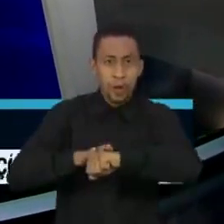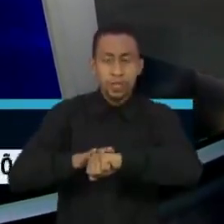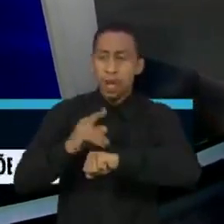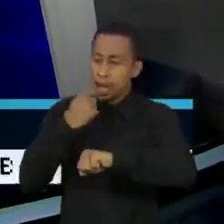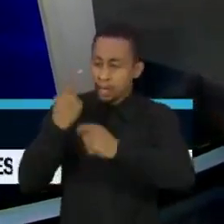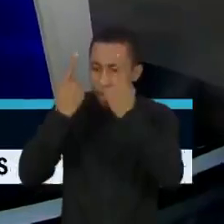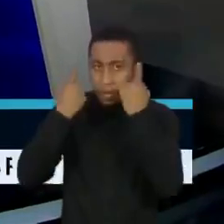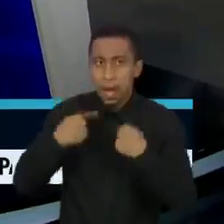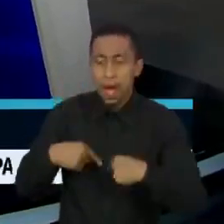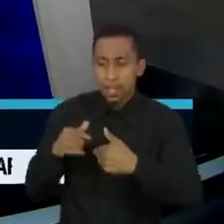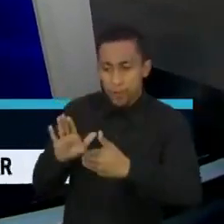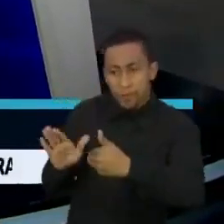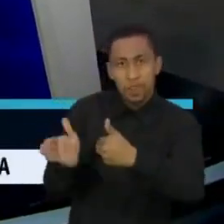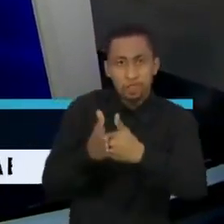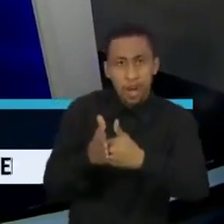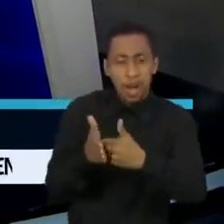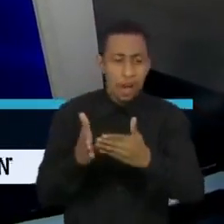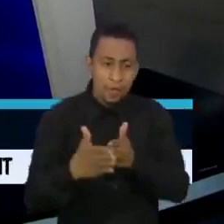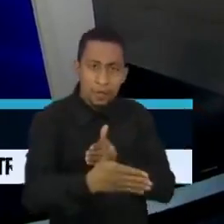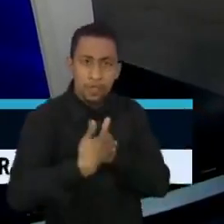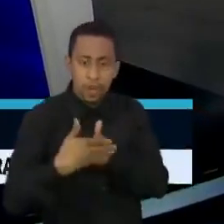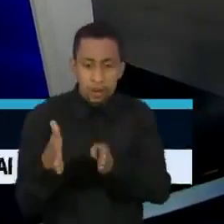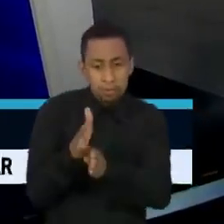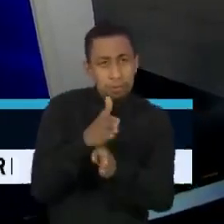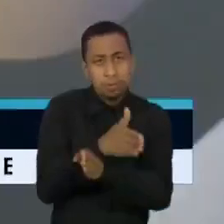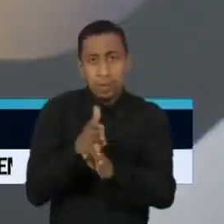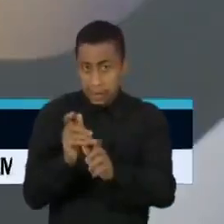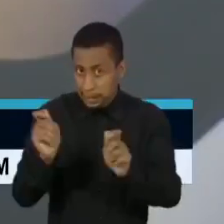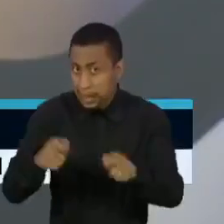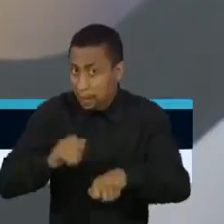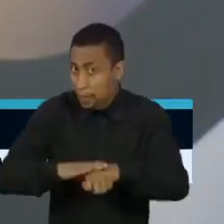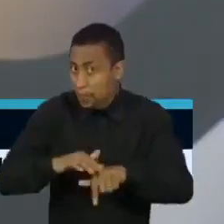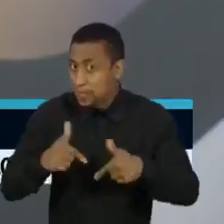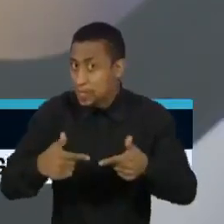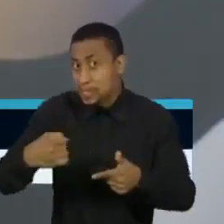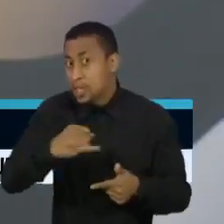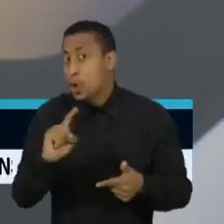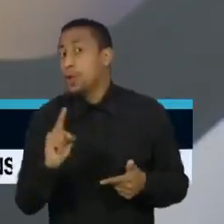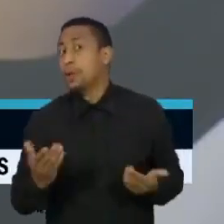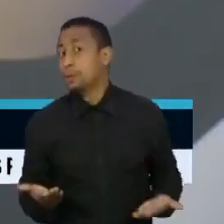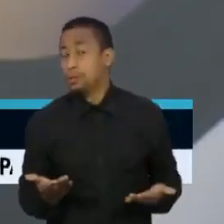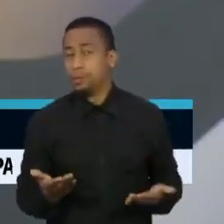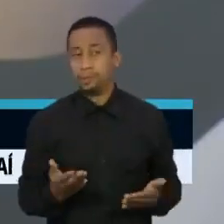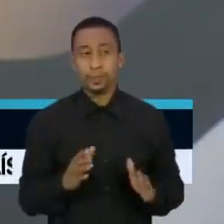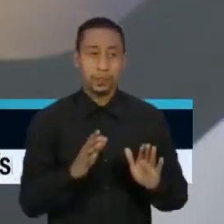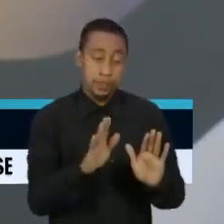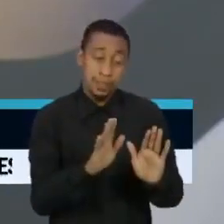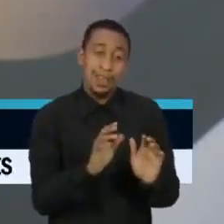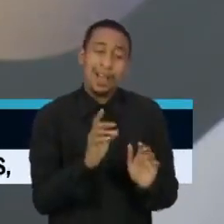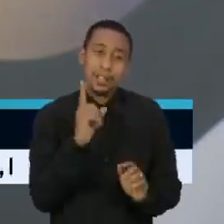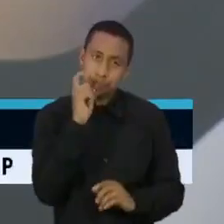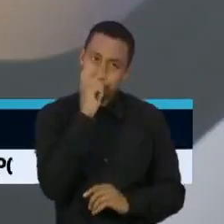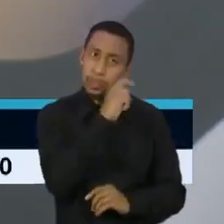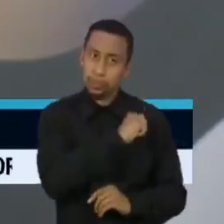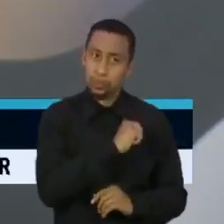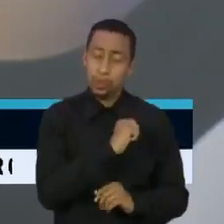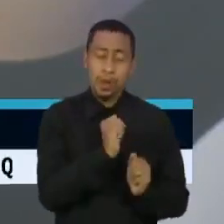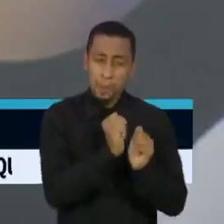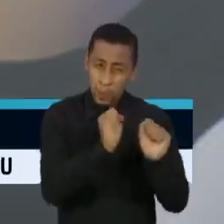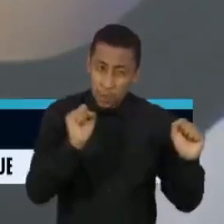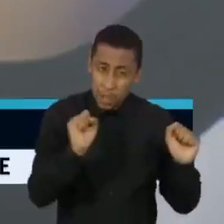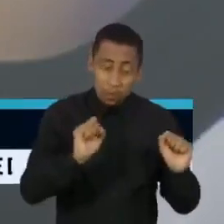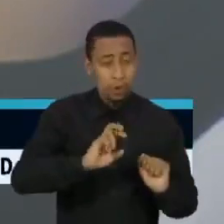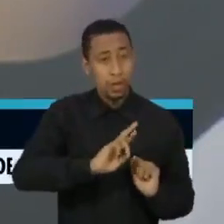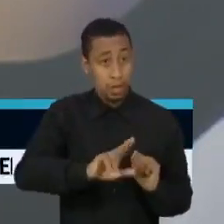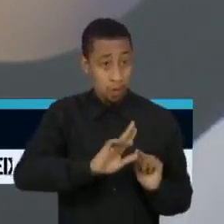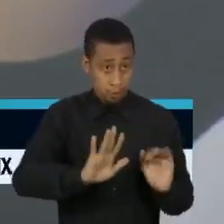fazer testagem é viável ou seria Impossível fazer tudo isso olha eu não sei um dia que seria impossível mas é muito difícil controlar nós